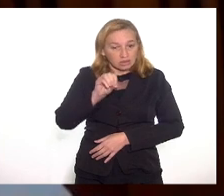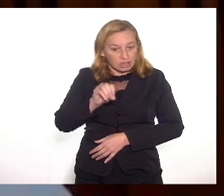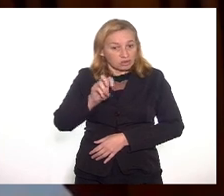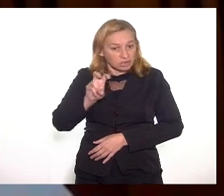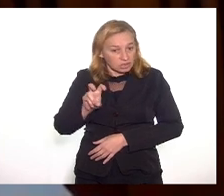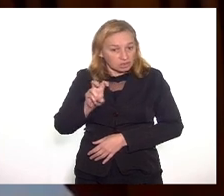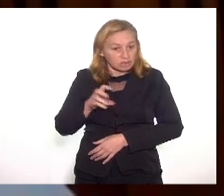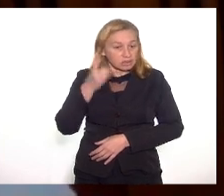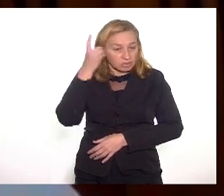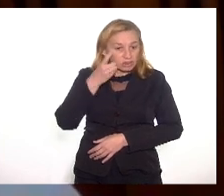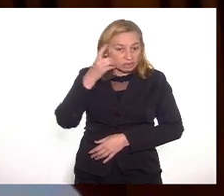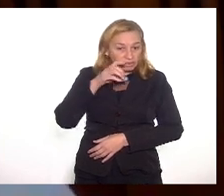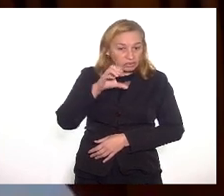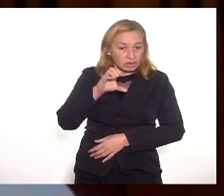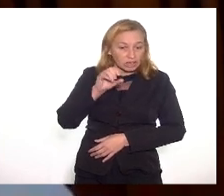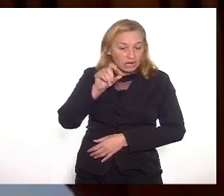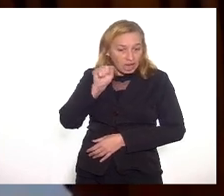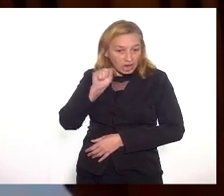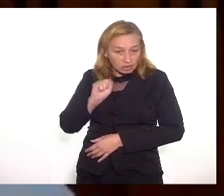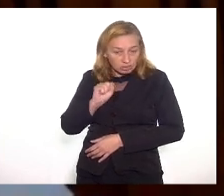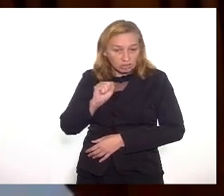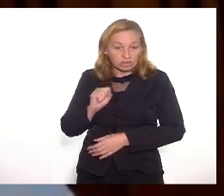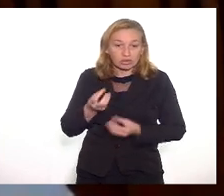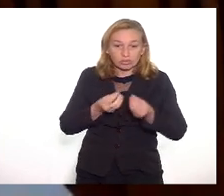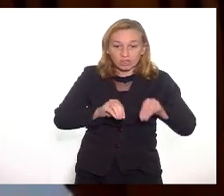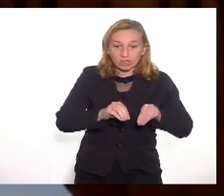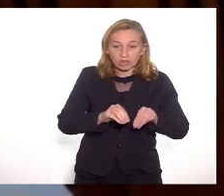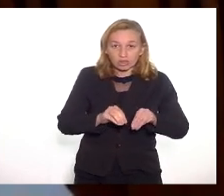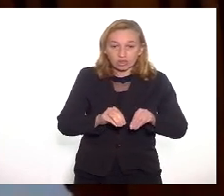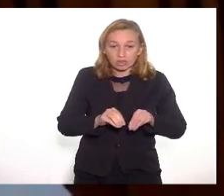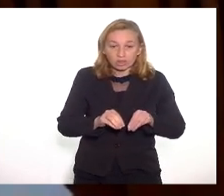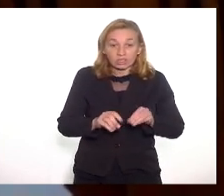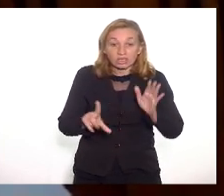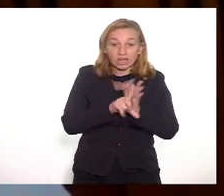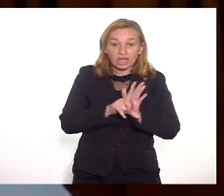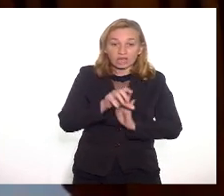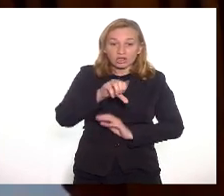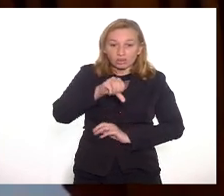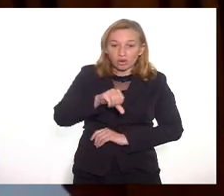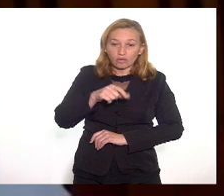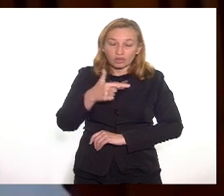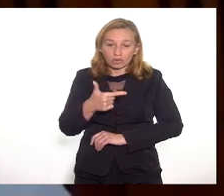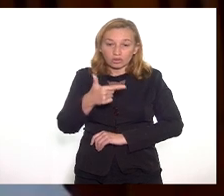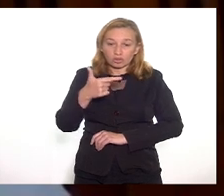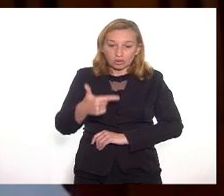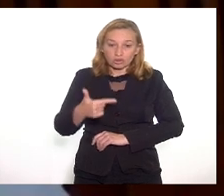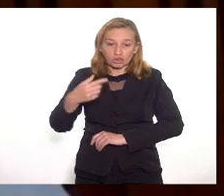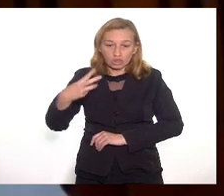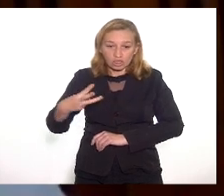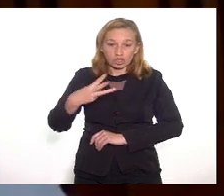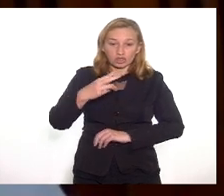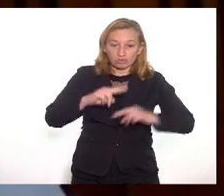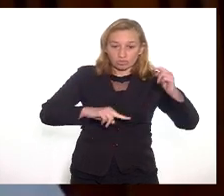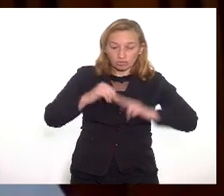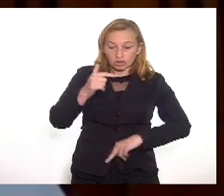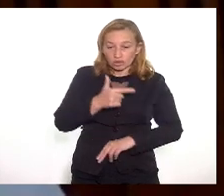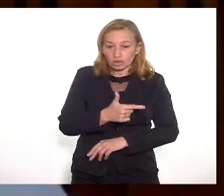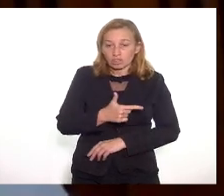deputado delegado Carlos Augusto. O parecer pela prejudicabilidade por conta da lei 9223 de 23 de março de 21.